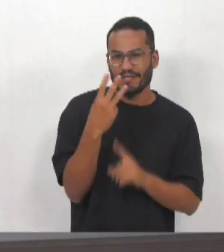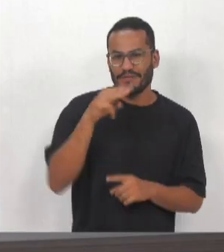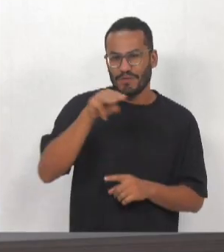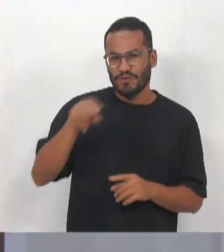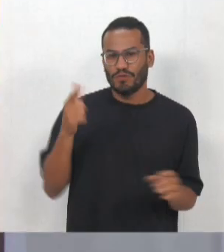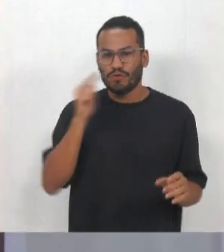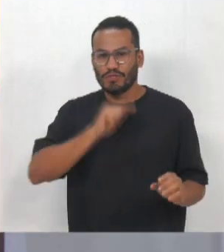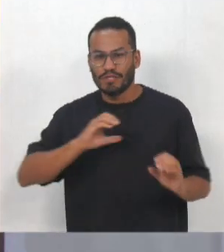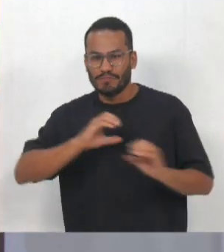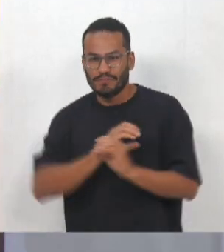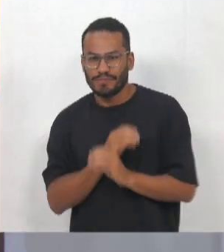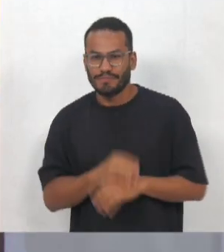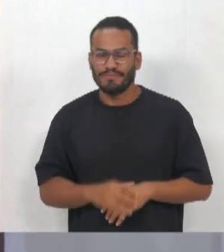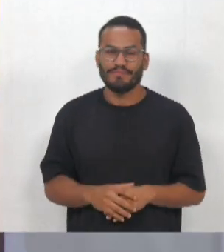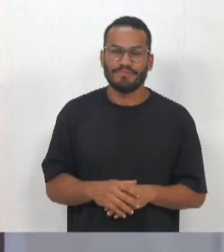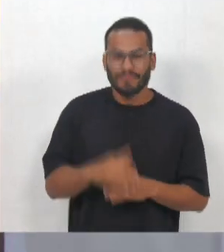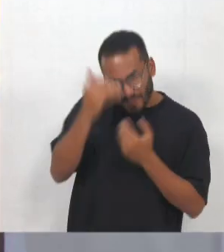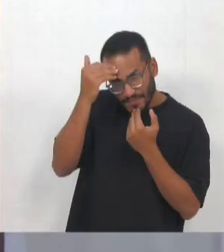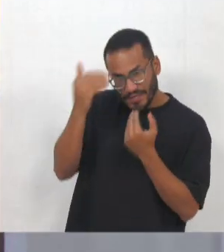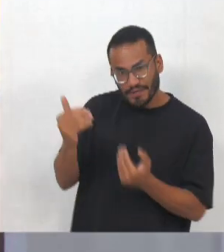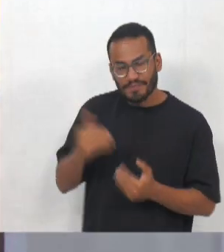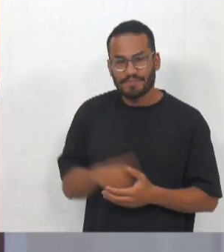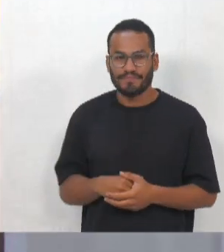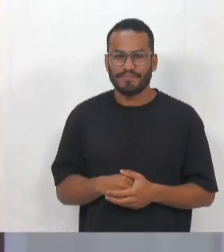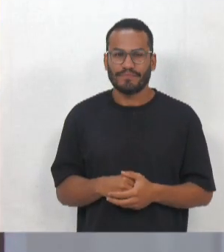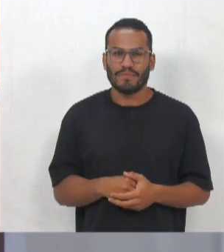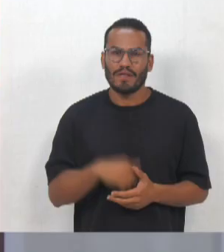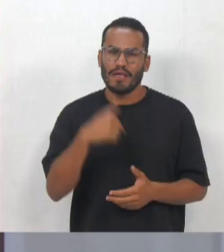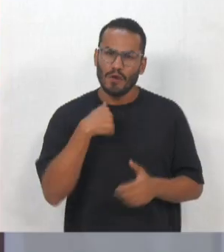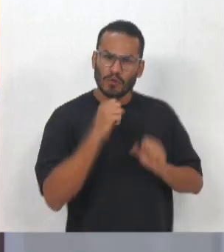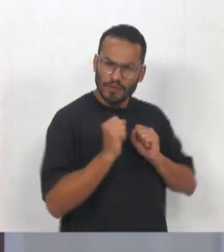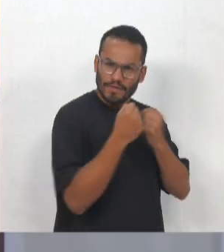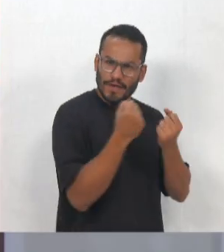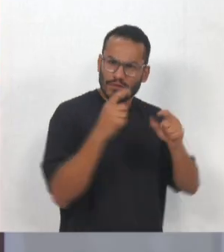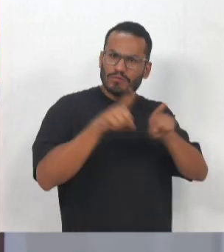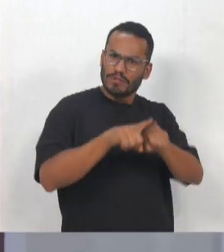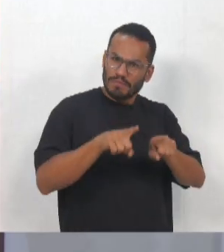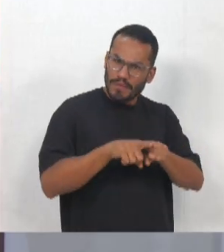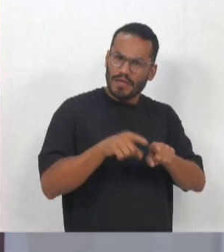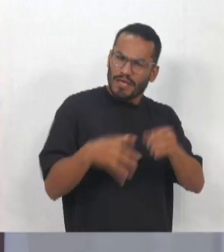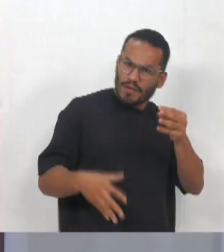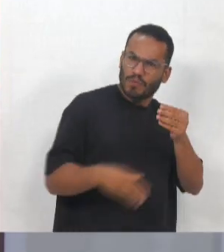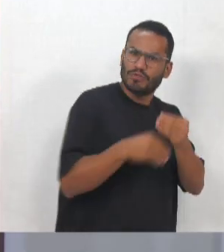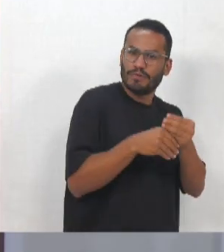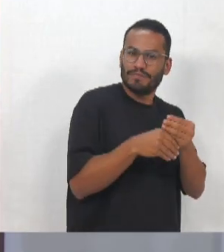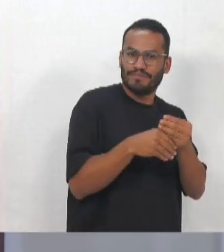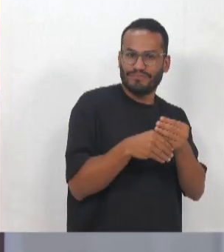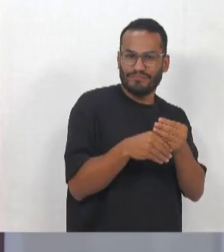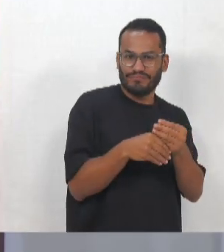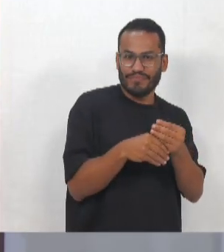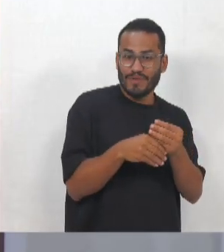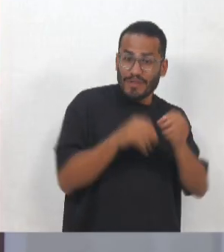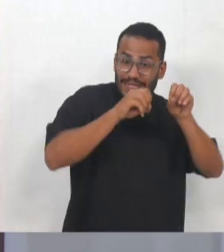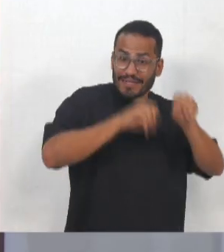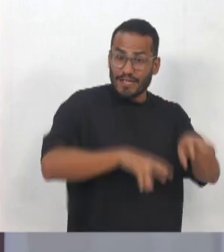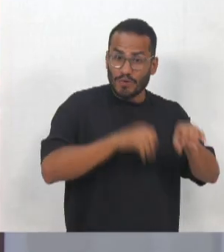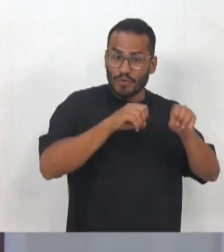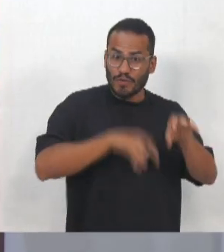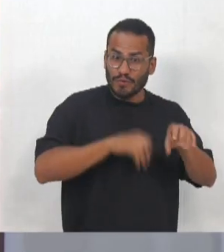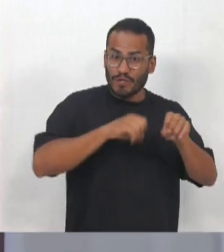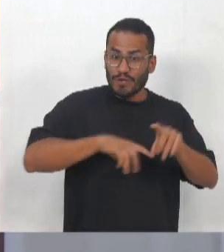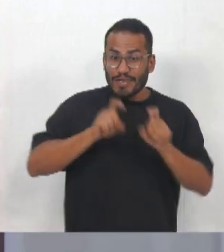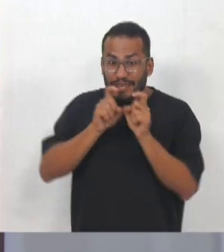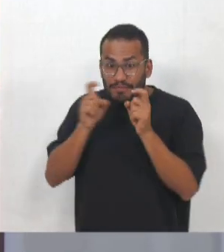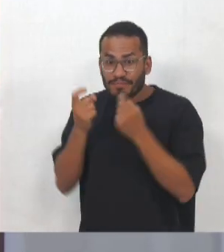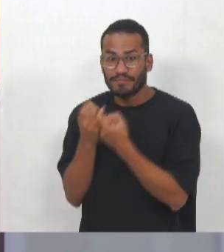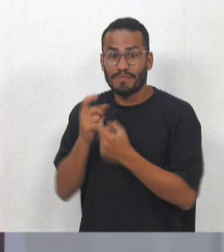concluir. Obrigada, vereador. Eu defendo também fortemente a inclusão, né, da educação